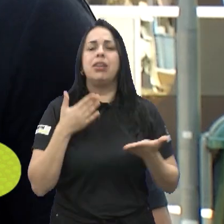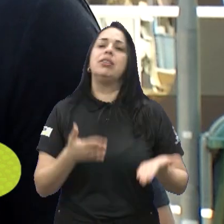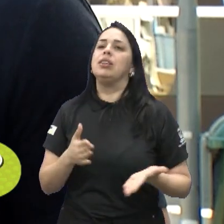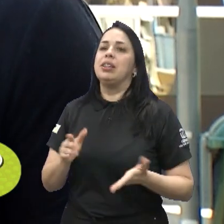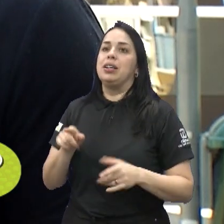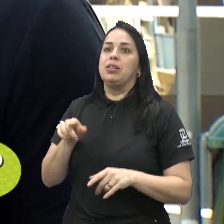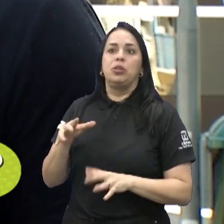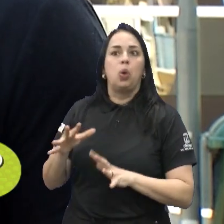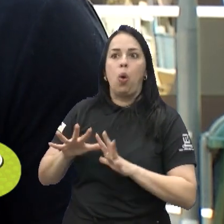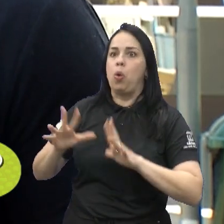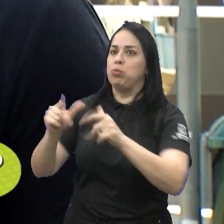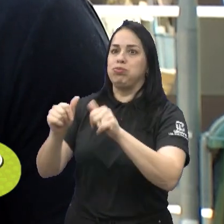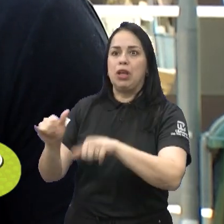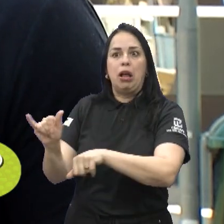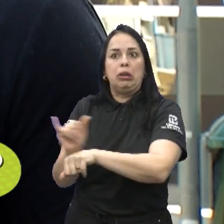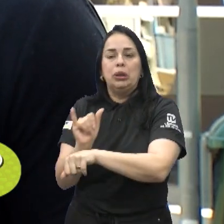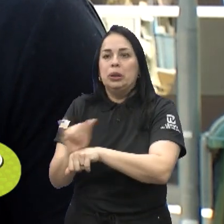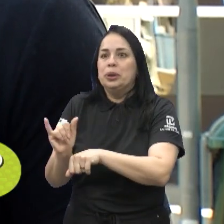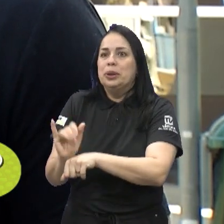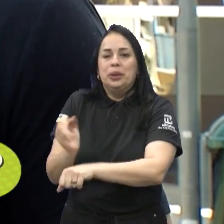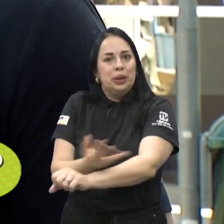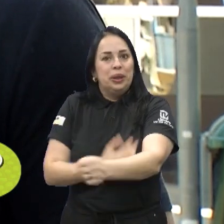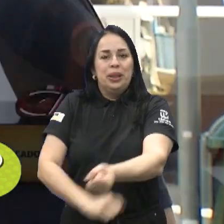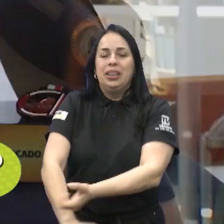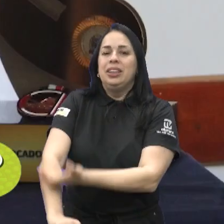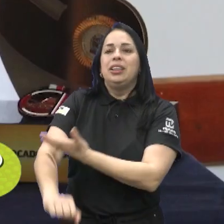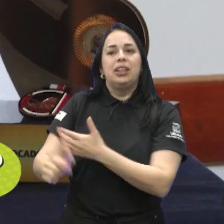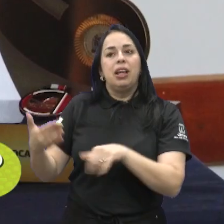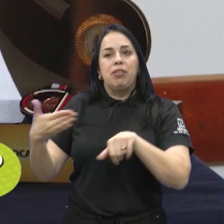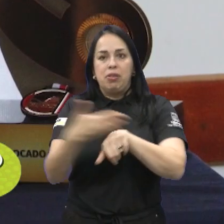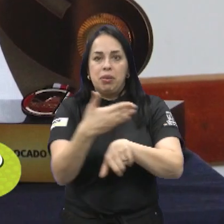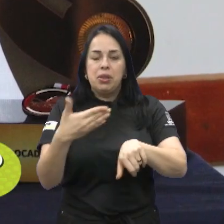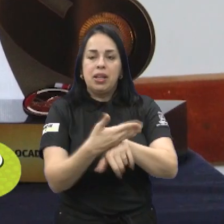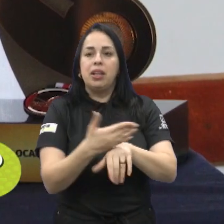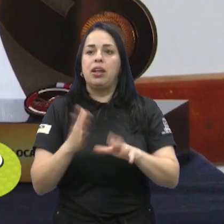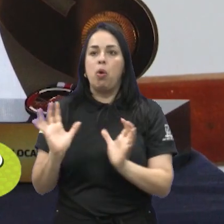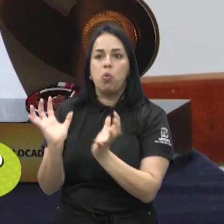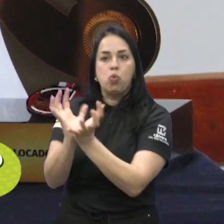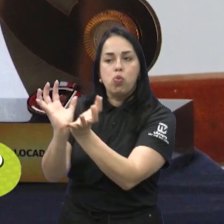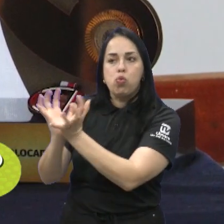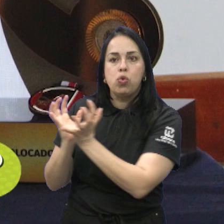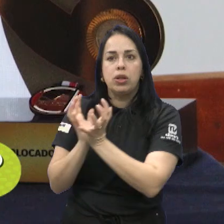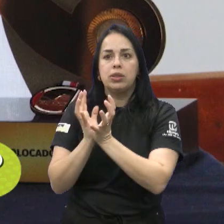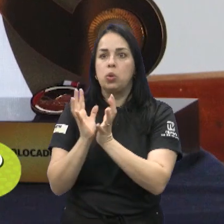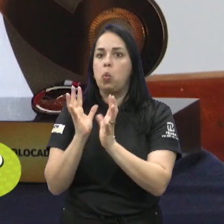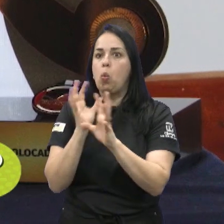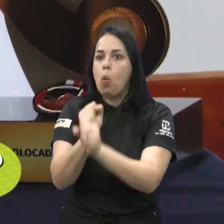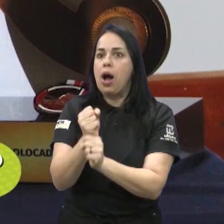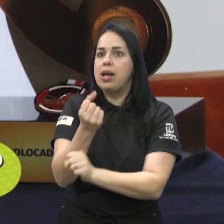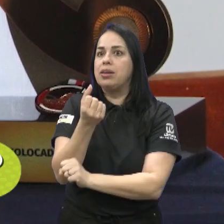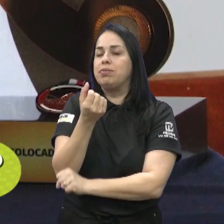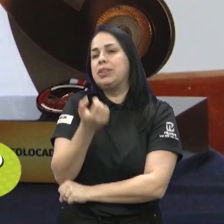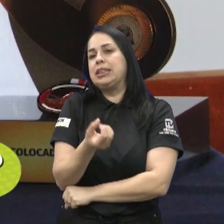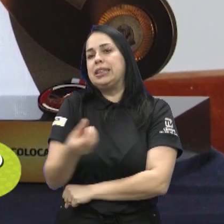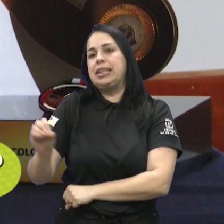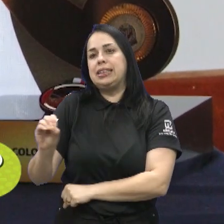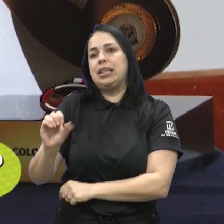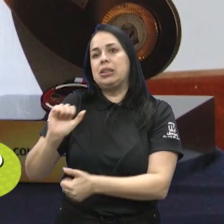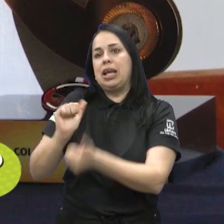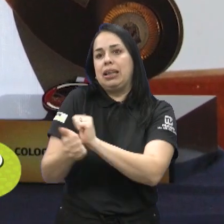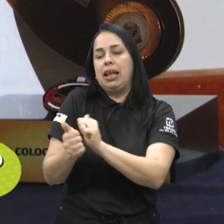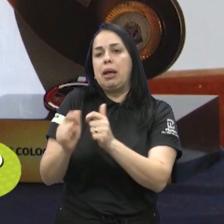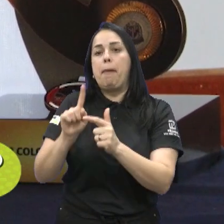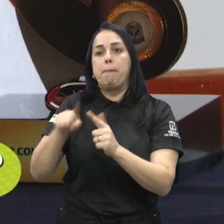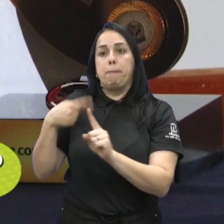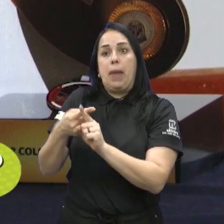pele, Todos dessa vez vão estar participando dos Jogos Abertos. Então nós vamos com o nosso time todo, são quase 600 atletas, mais delegação juntos.